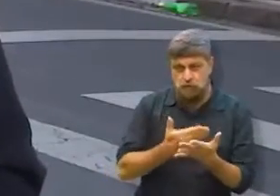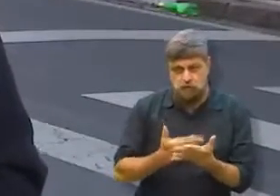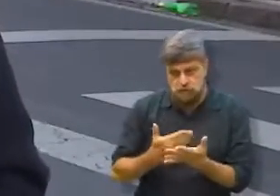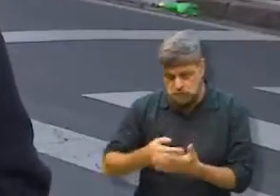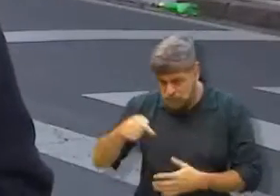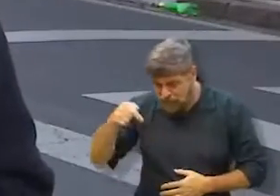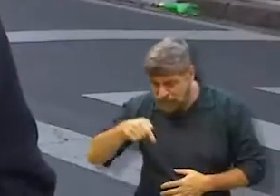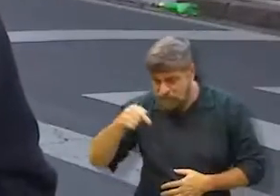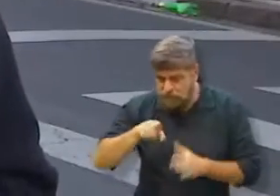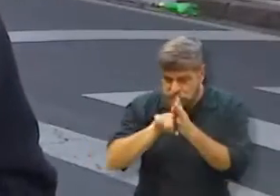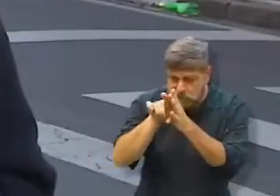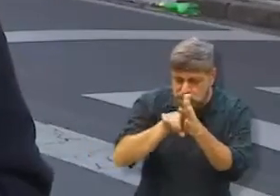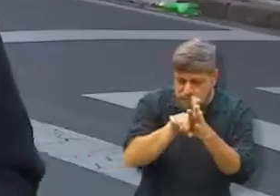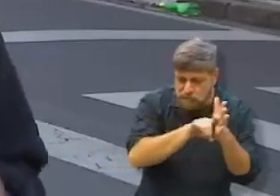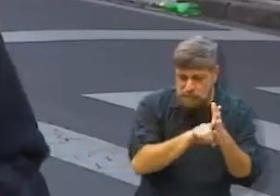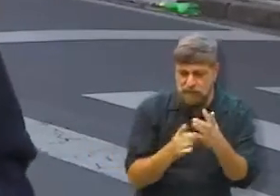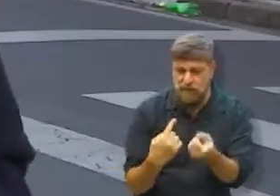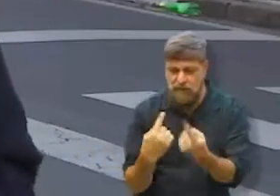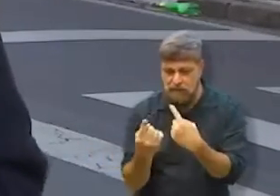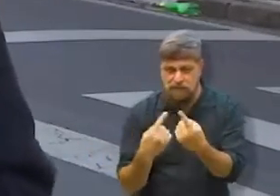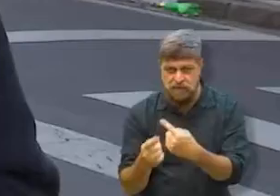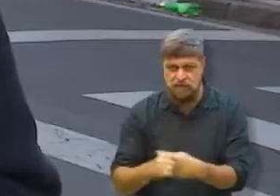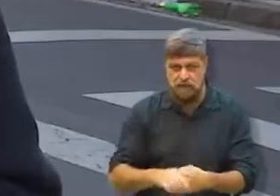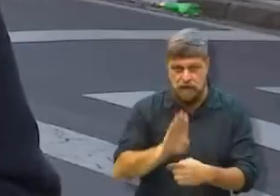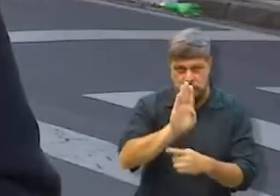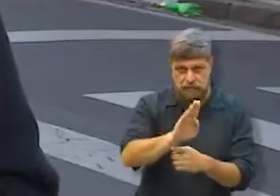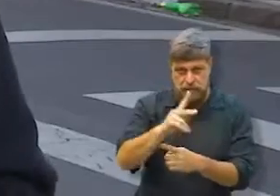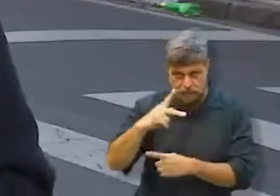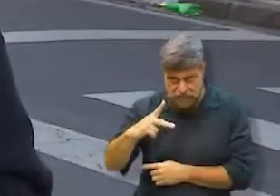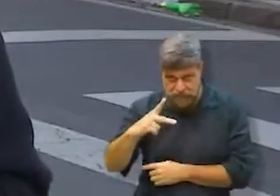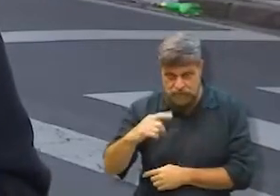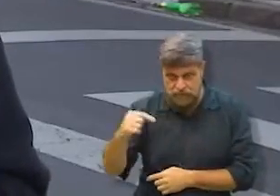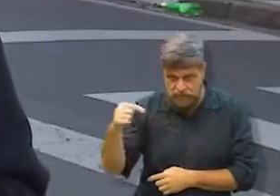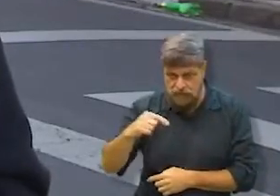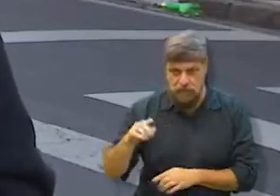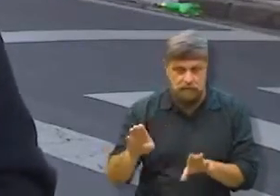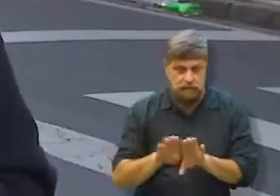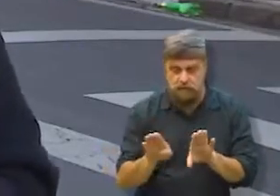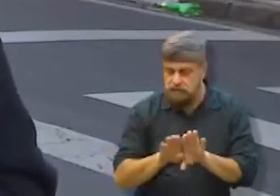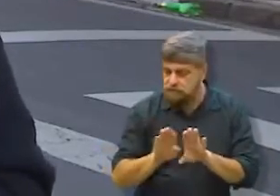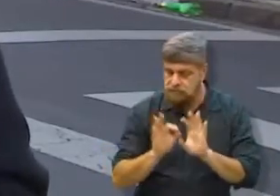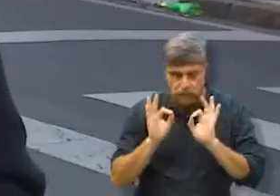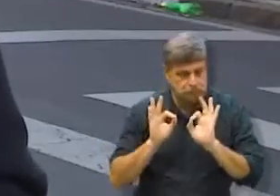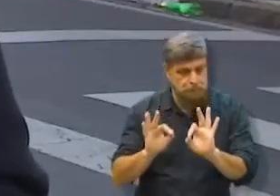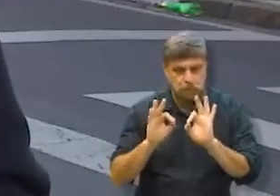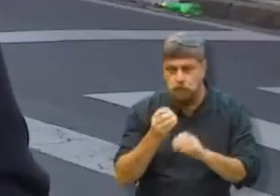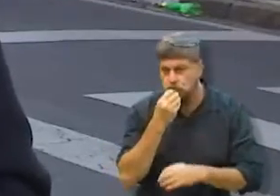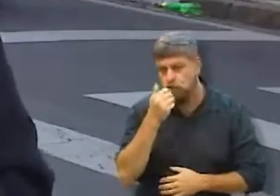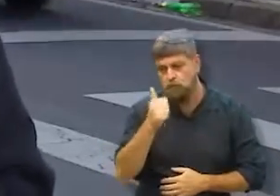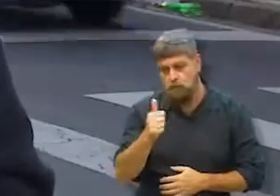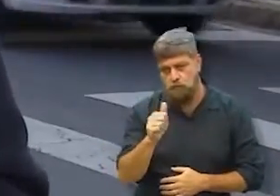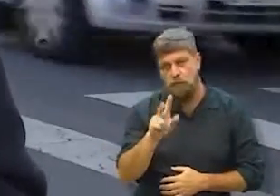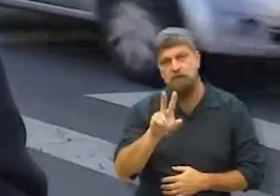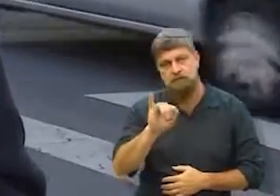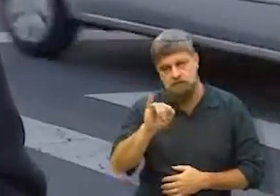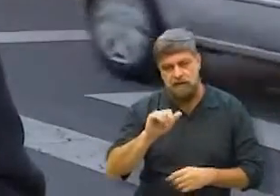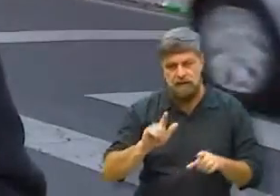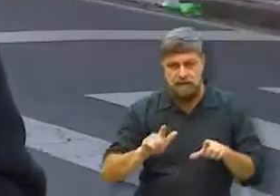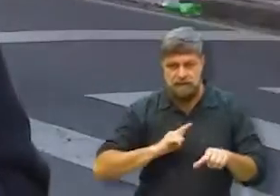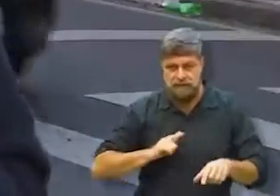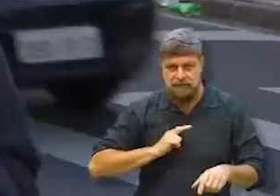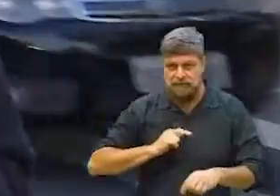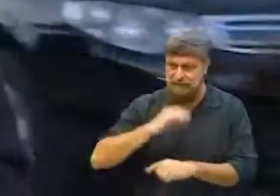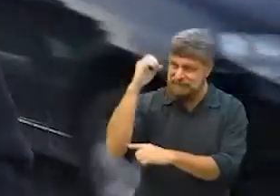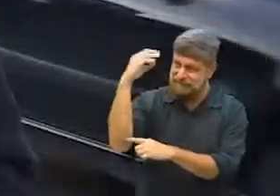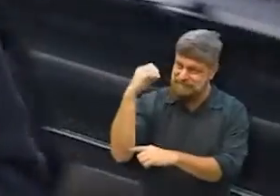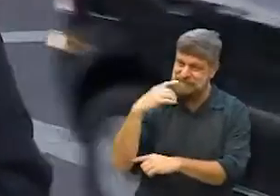estudo de viabilidade aqui na Avenida Baden-Powell e diante disso vai ficar muito boa a questão da